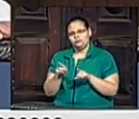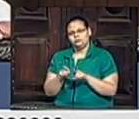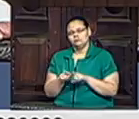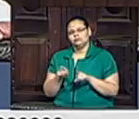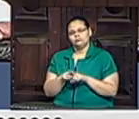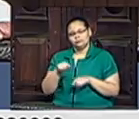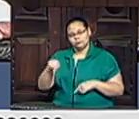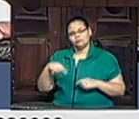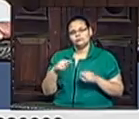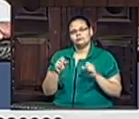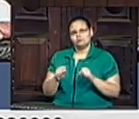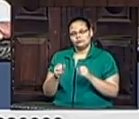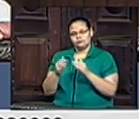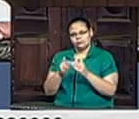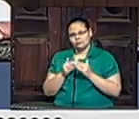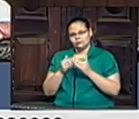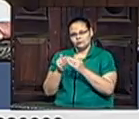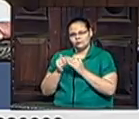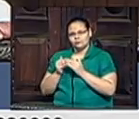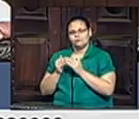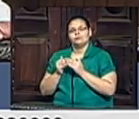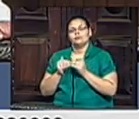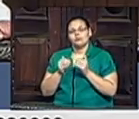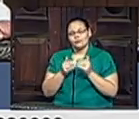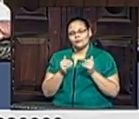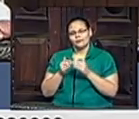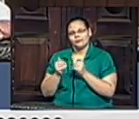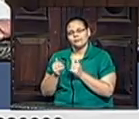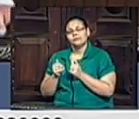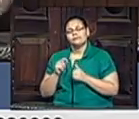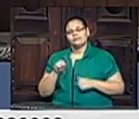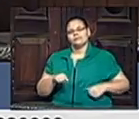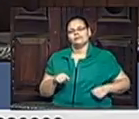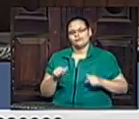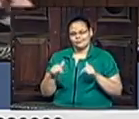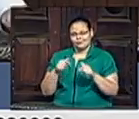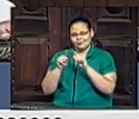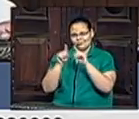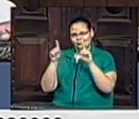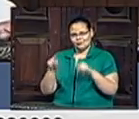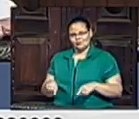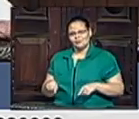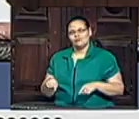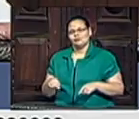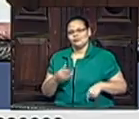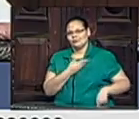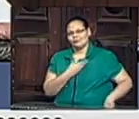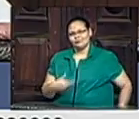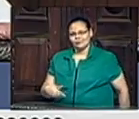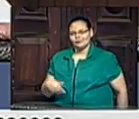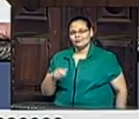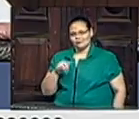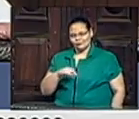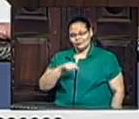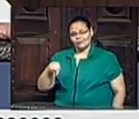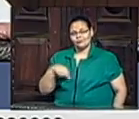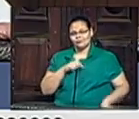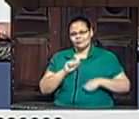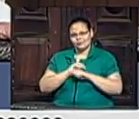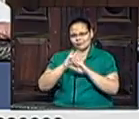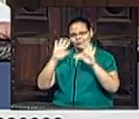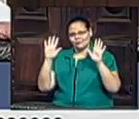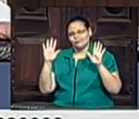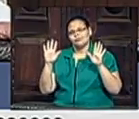podemos pedir sacrifício do servidor público se nós tivermos a transparência